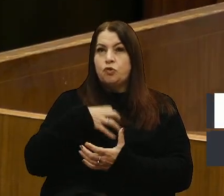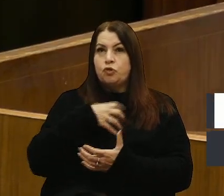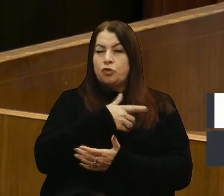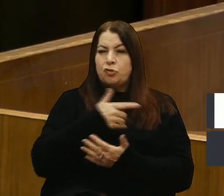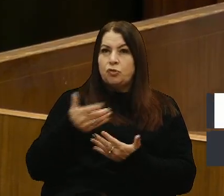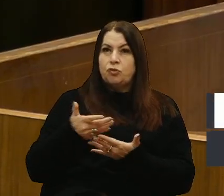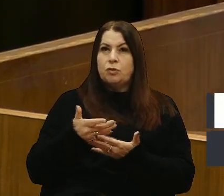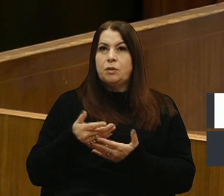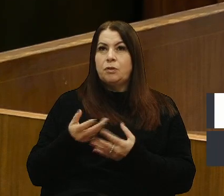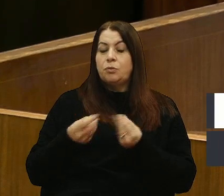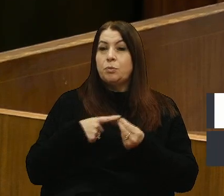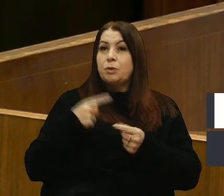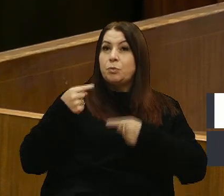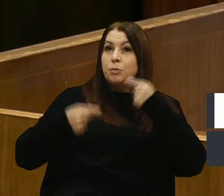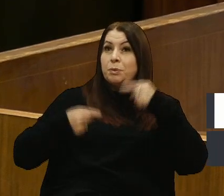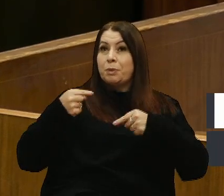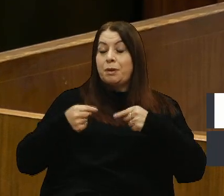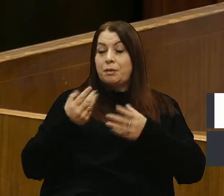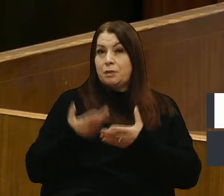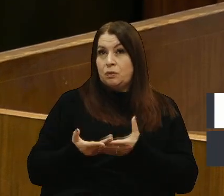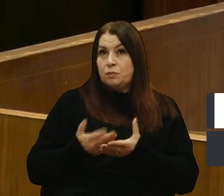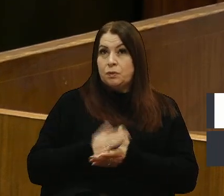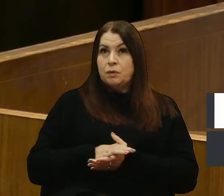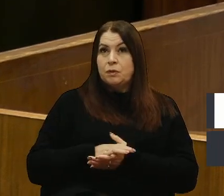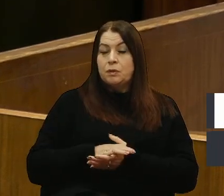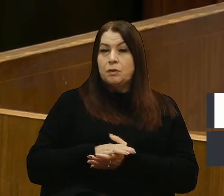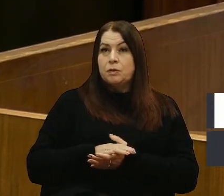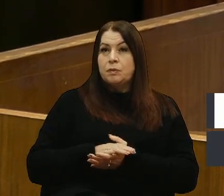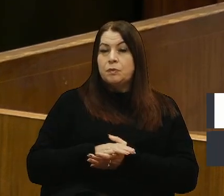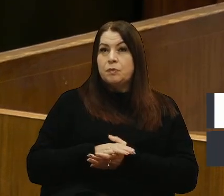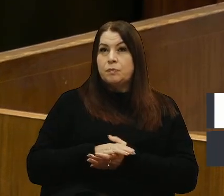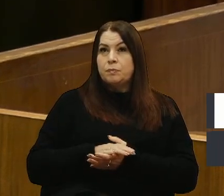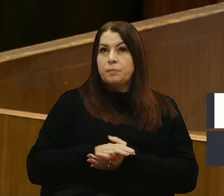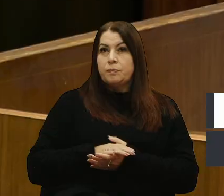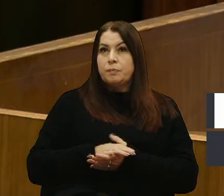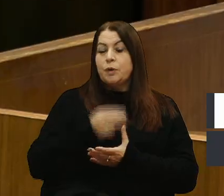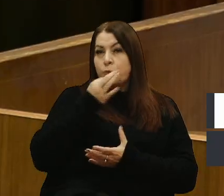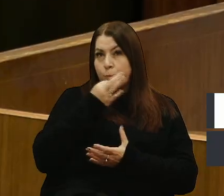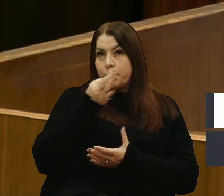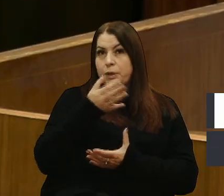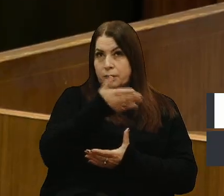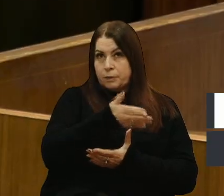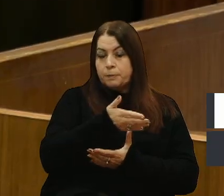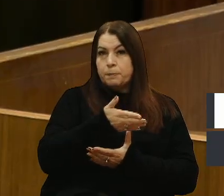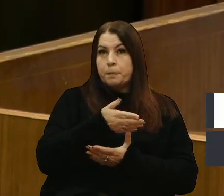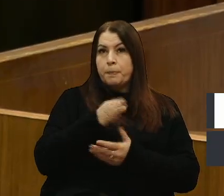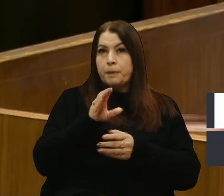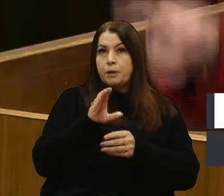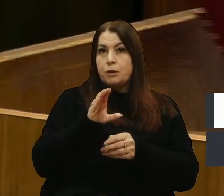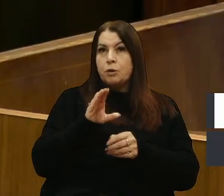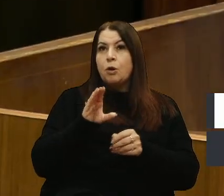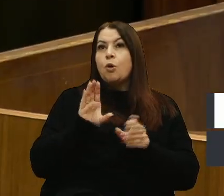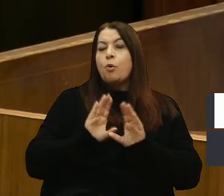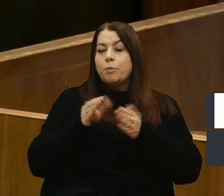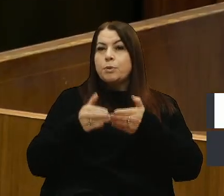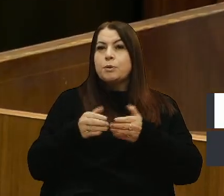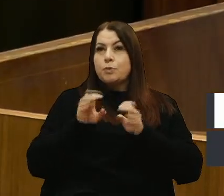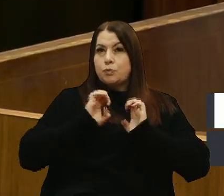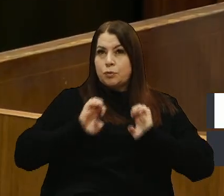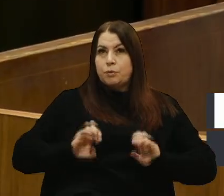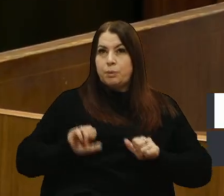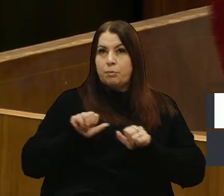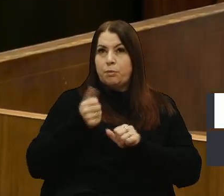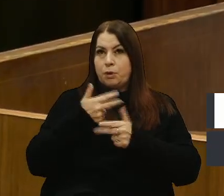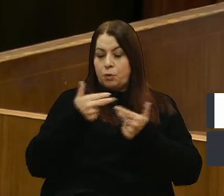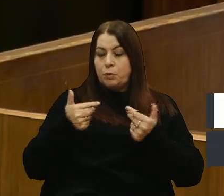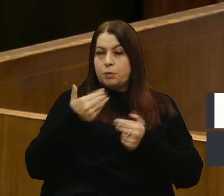se deu o debate a respeito do parecer da Comissão de Ética. Então, a primeira coisa que